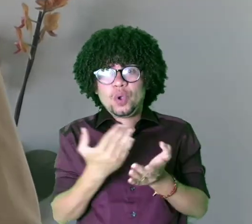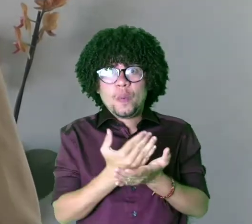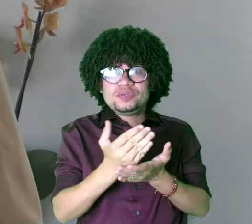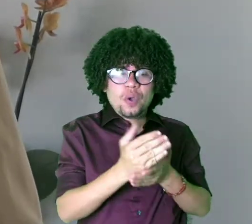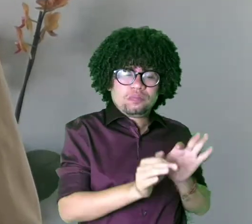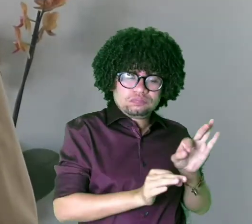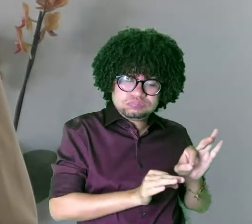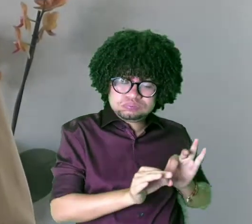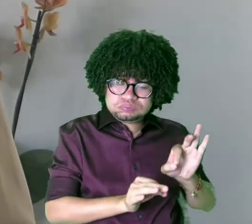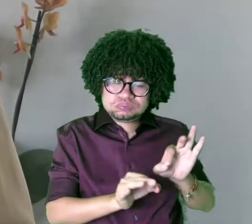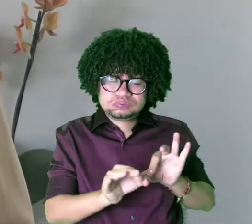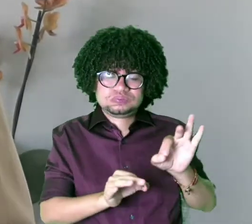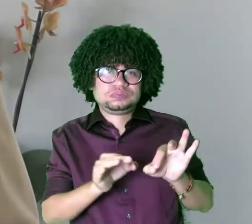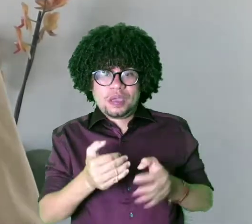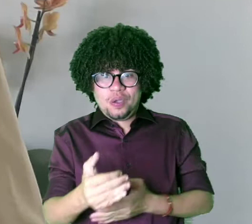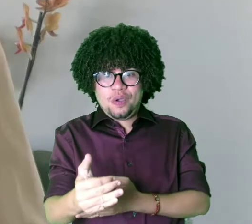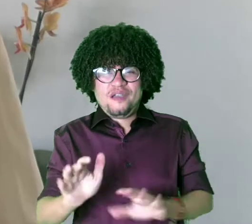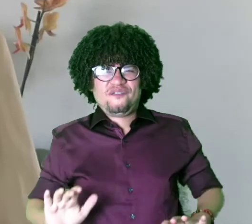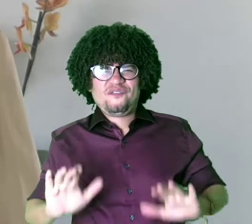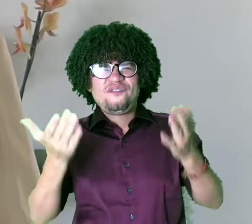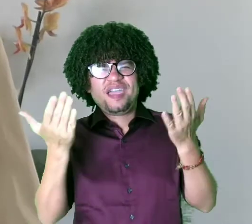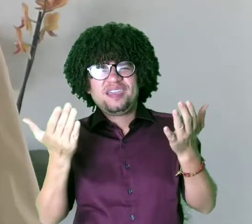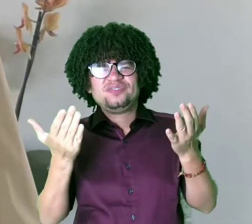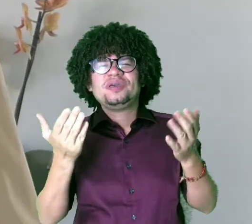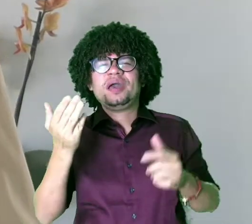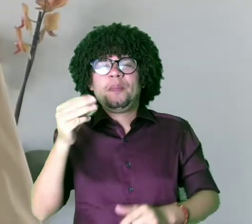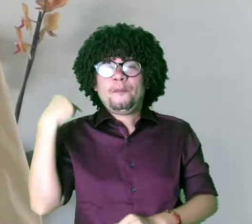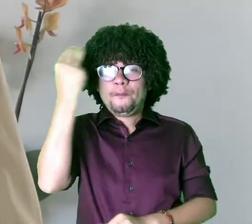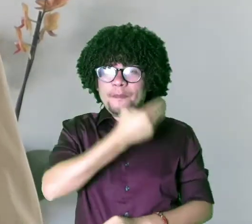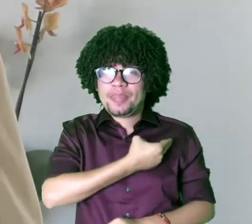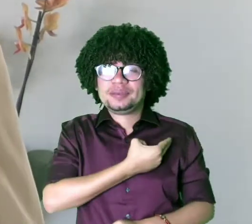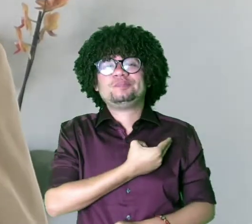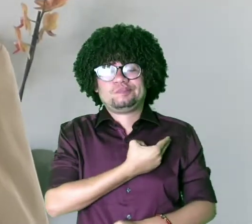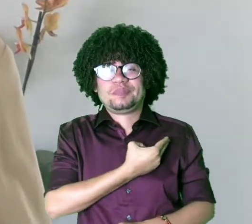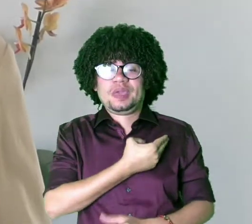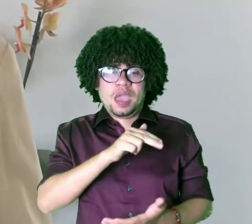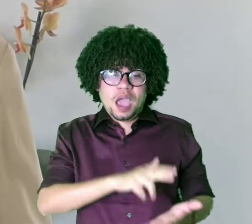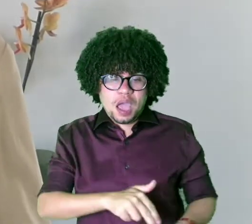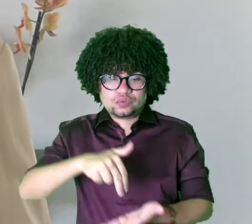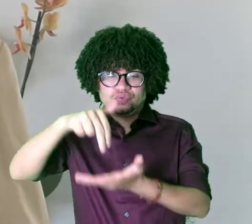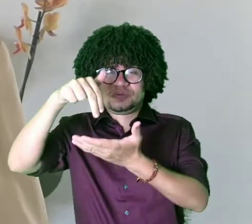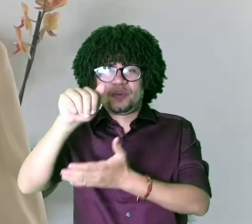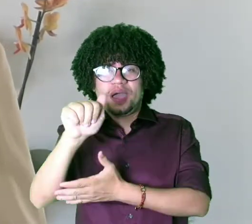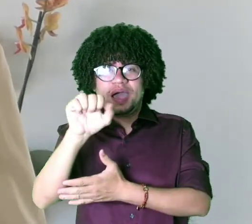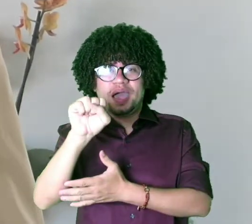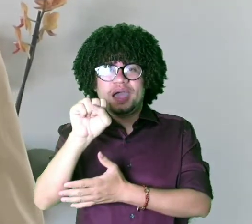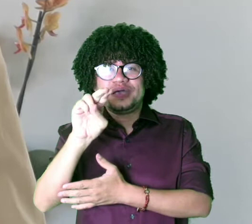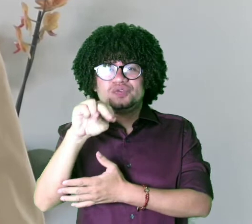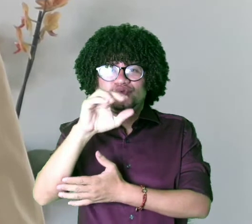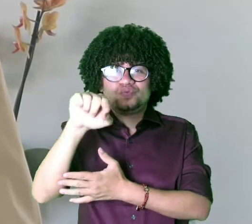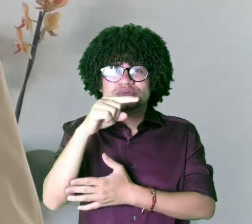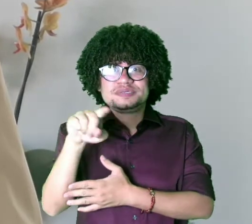nos preparando para a festa da Assunção, quando colocaremos